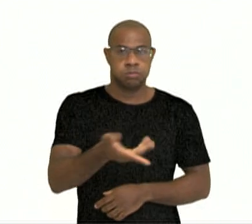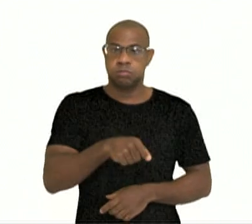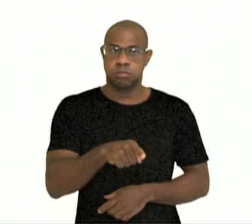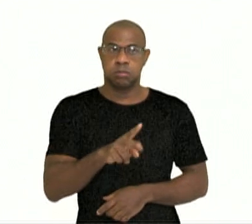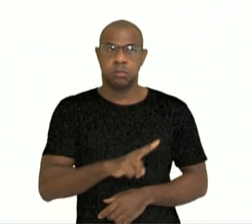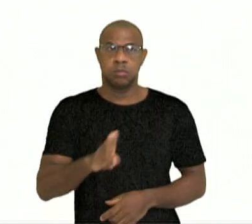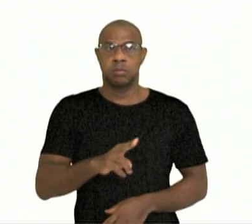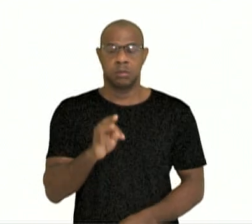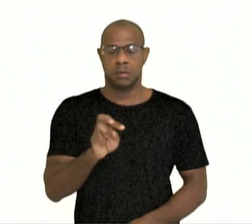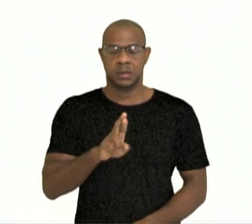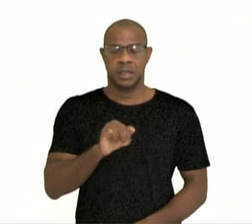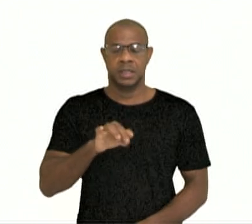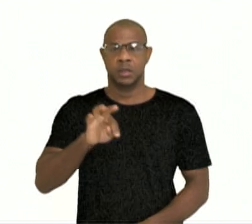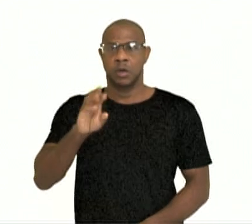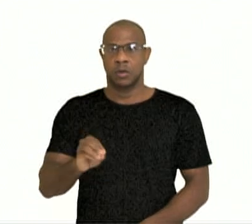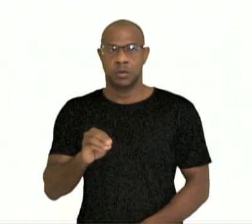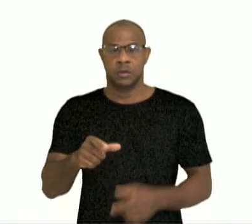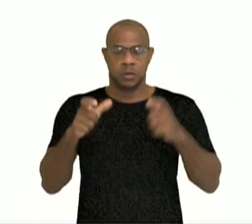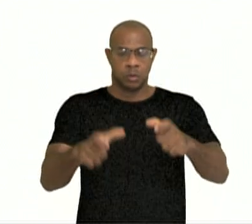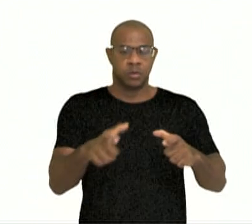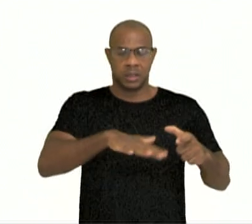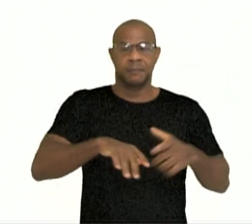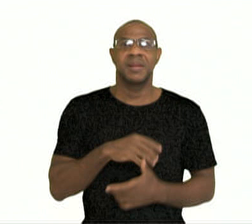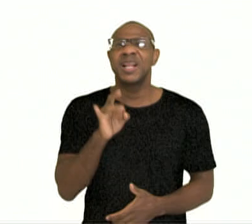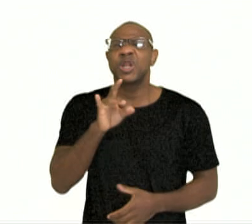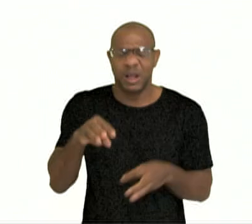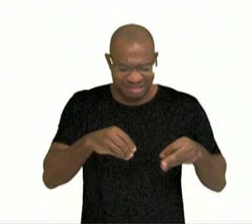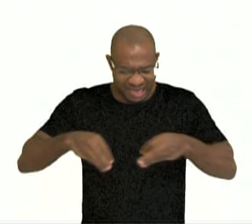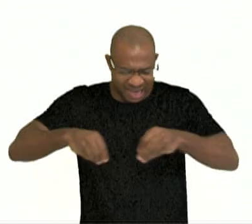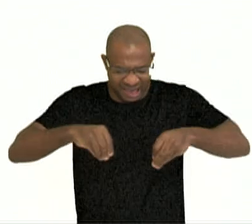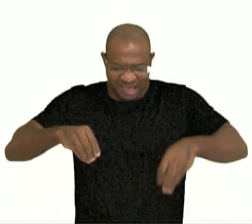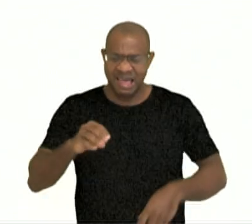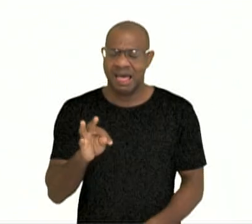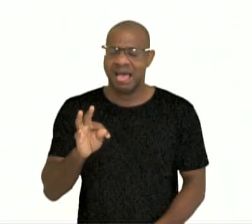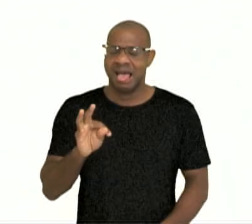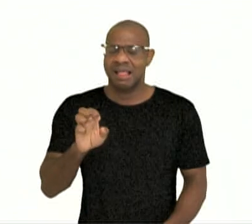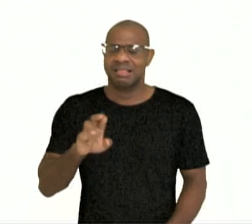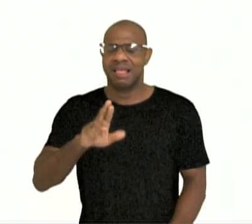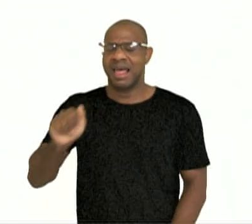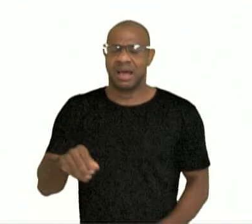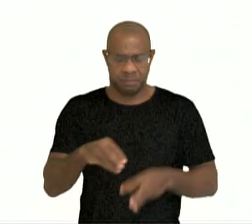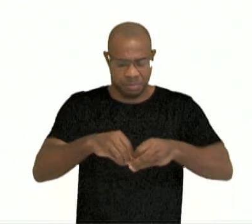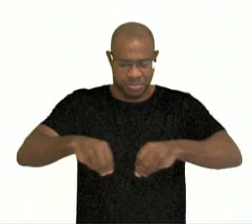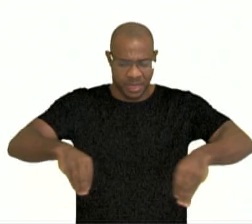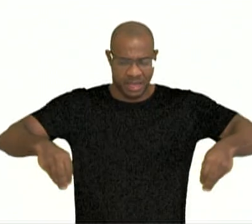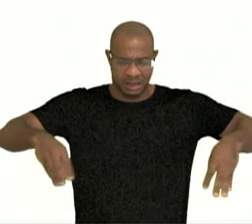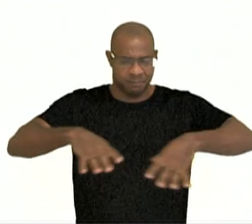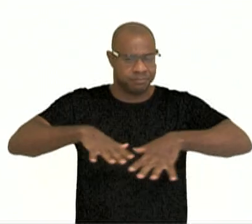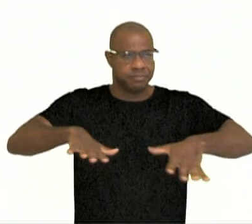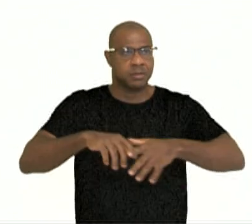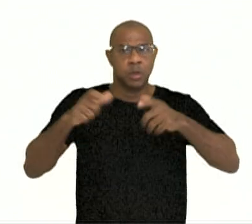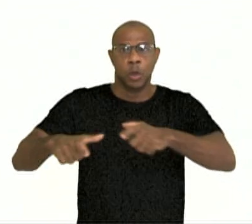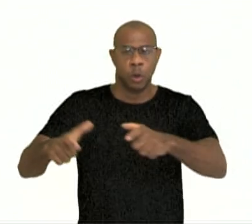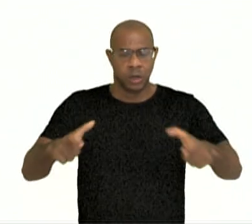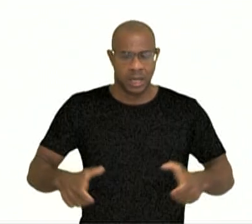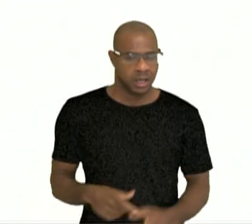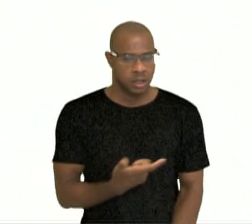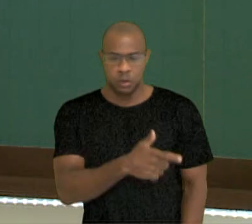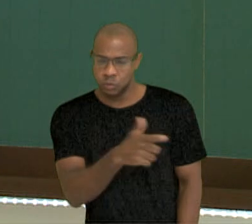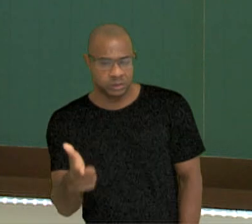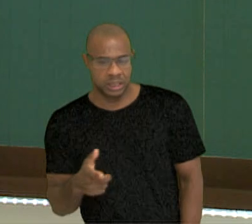uso a palavrinha território. Se são só terras, mas eu não tenho as fronteiras delimitadas, eu não tenho um